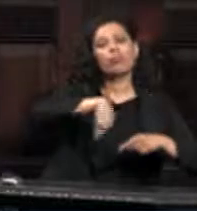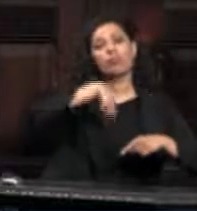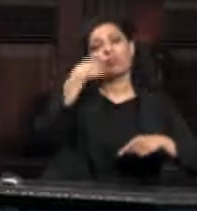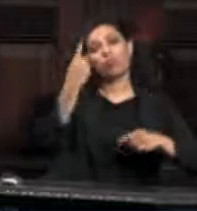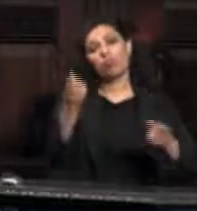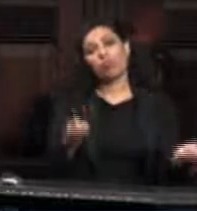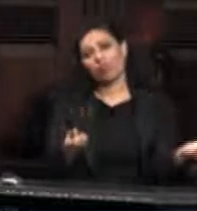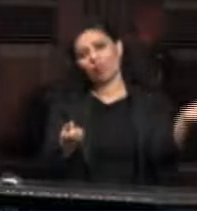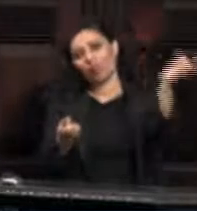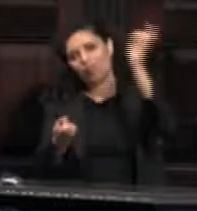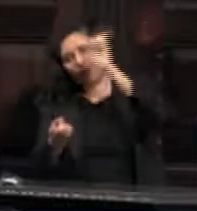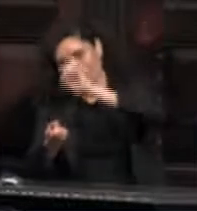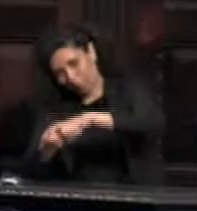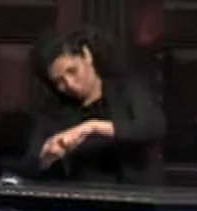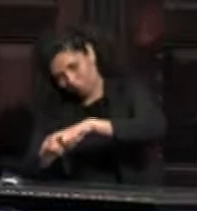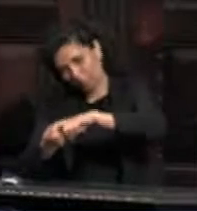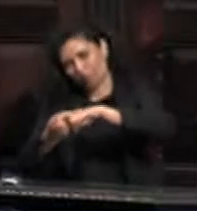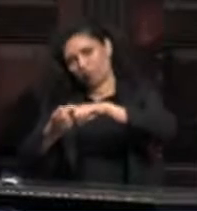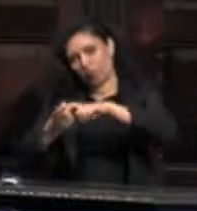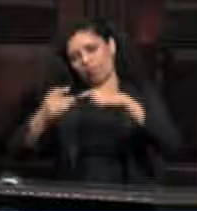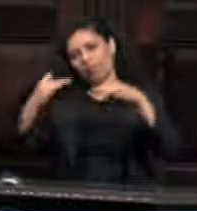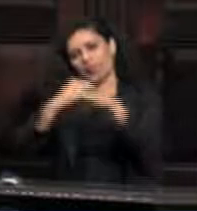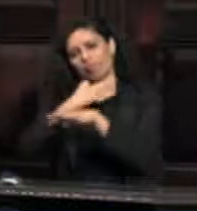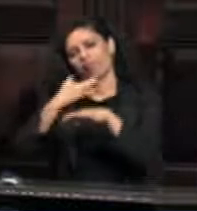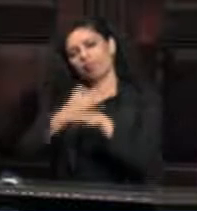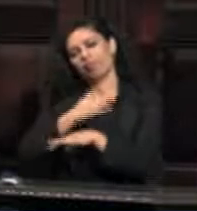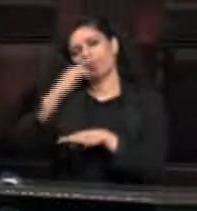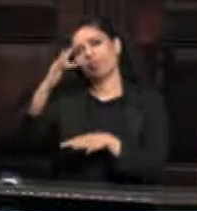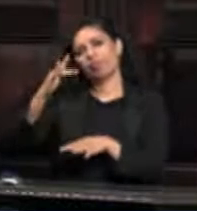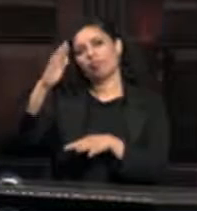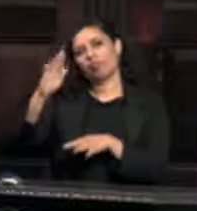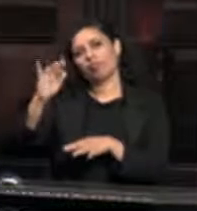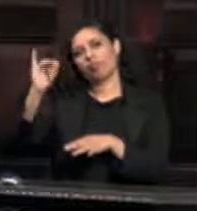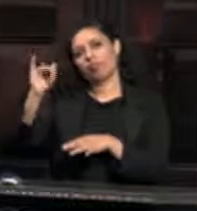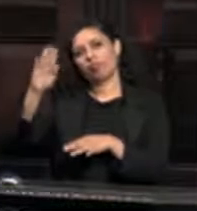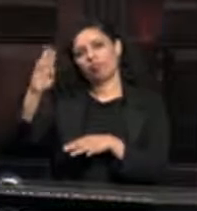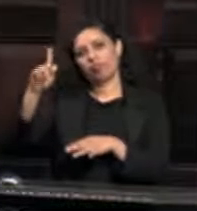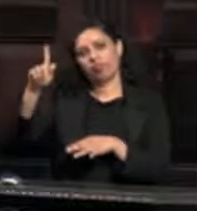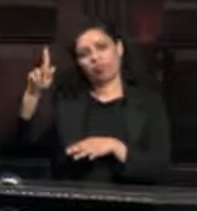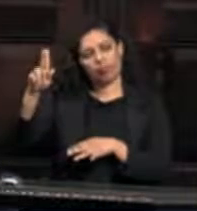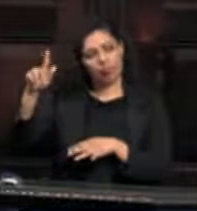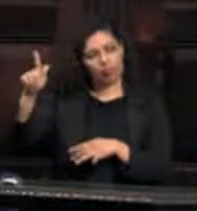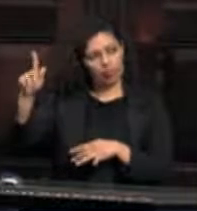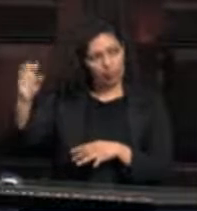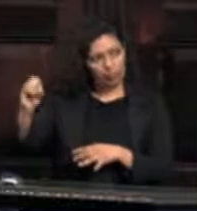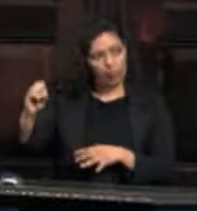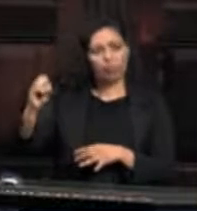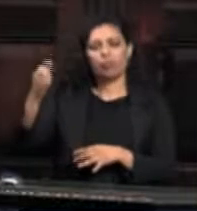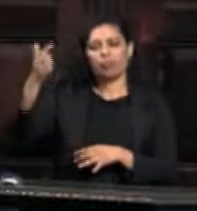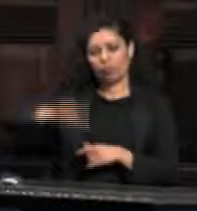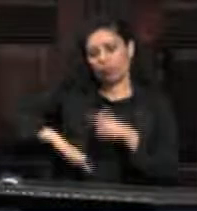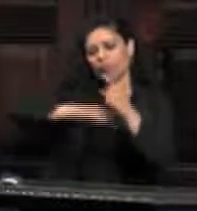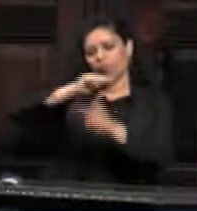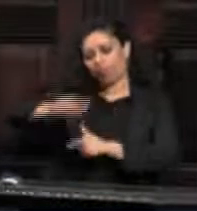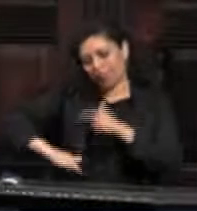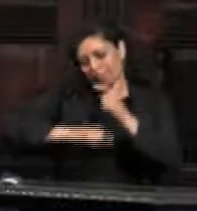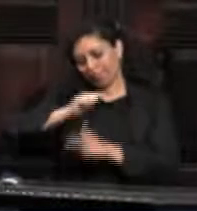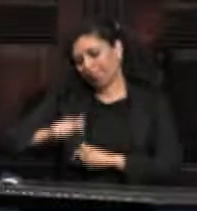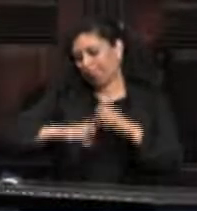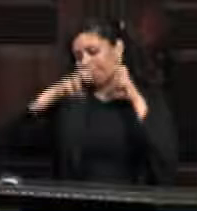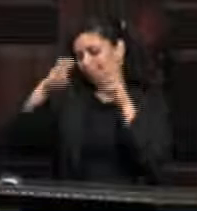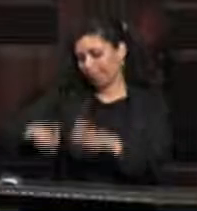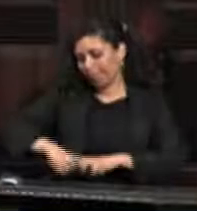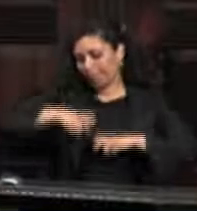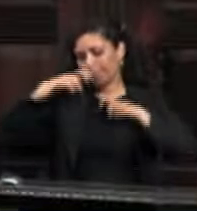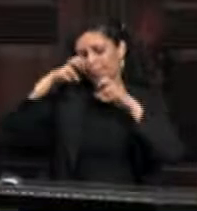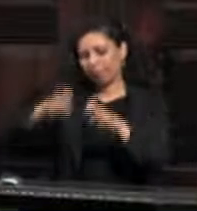para Friburgo, há tempo ainda de trabalhar nas suas lavouras, nas suas